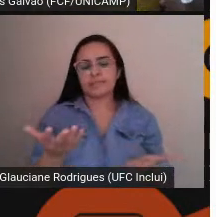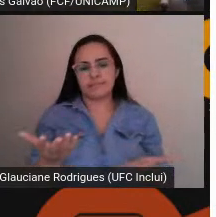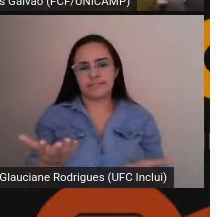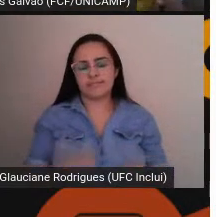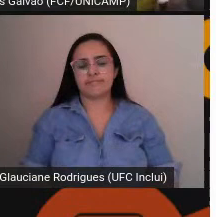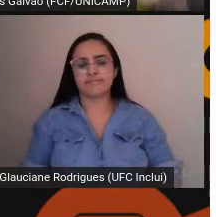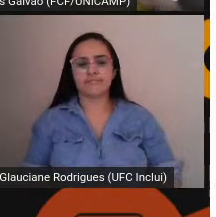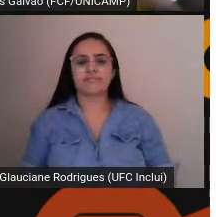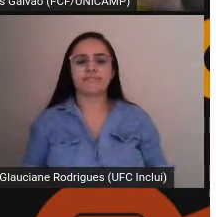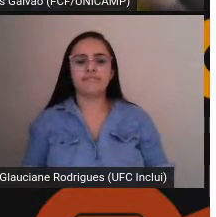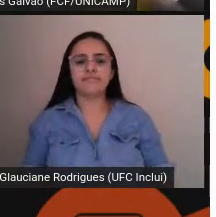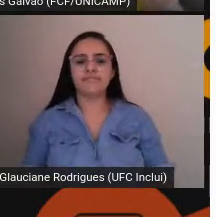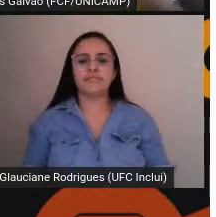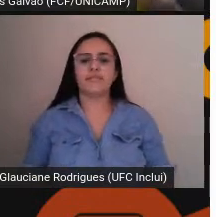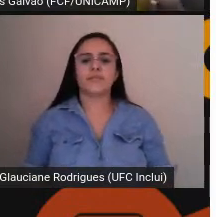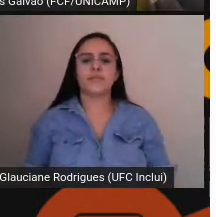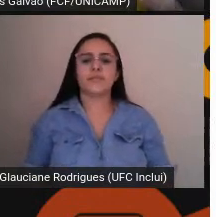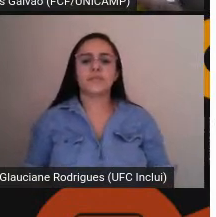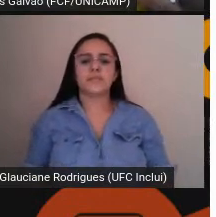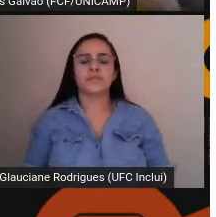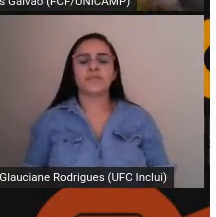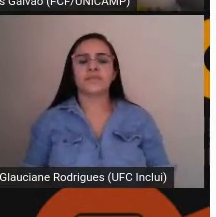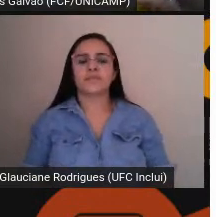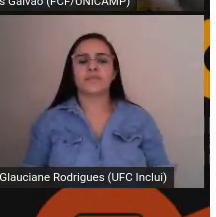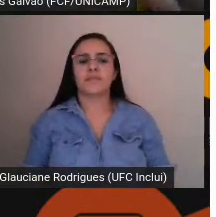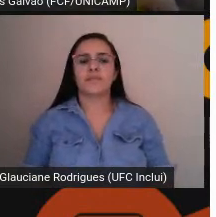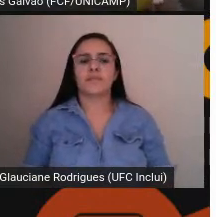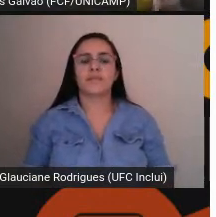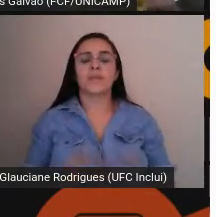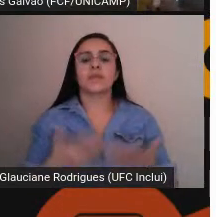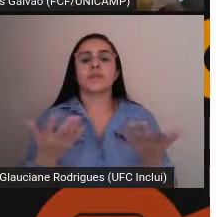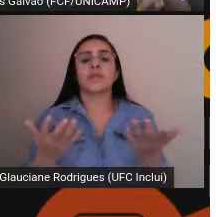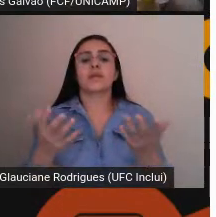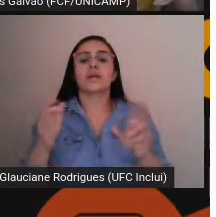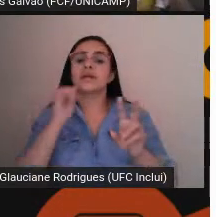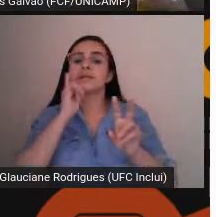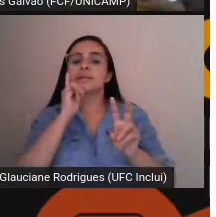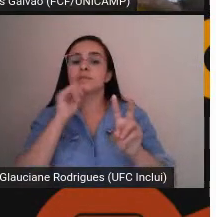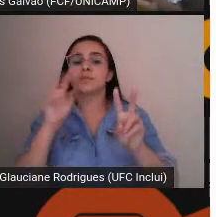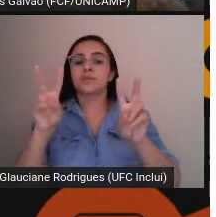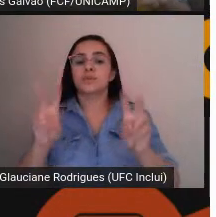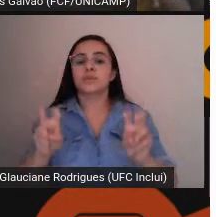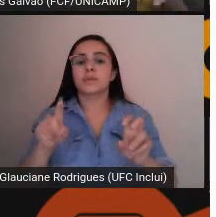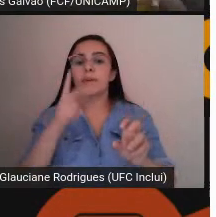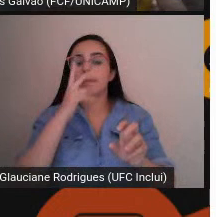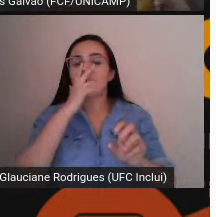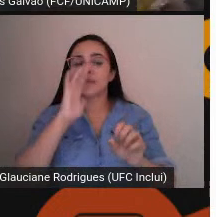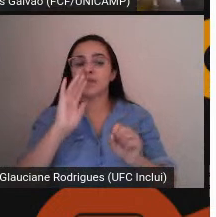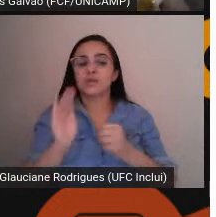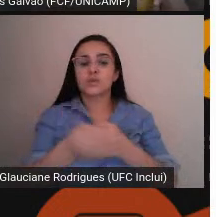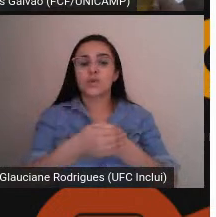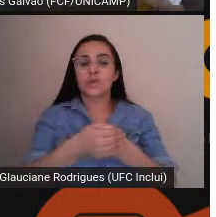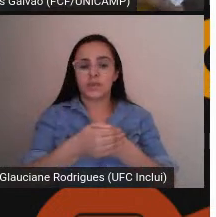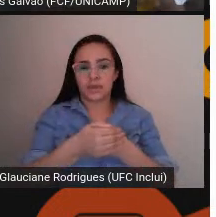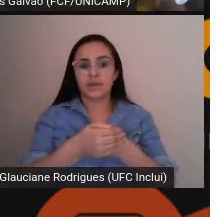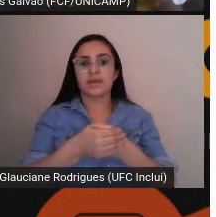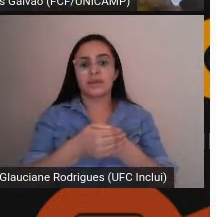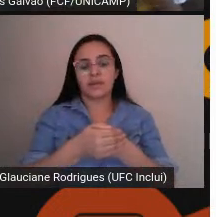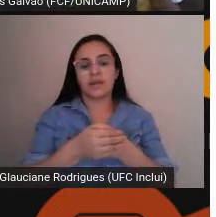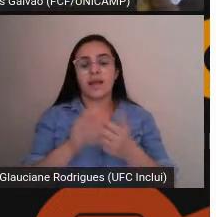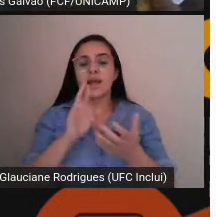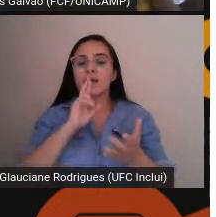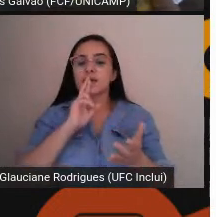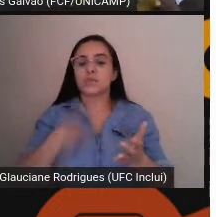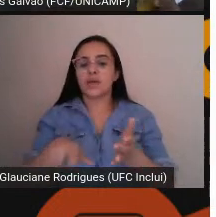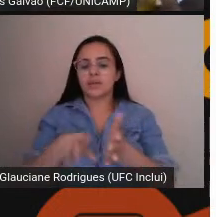das questões que poderiam trazer mais confiança, por exemplo, seria a gente esconder esses resultados, né? Esconder os resultados